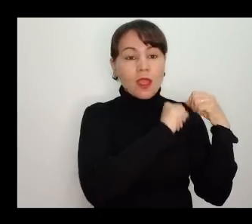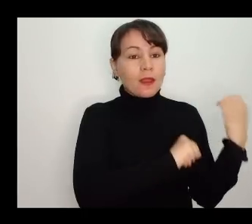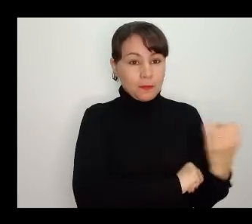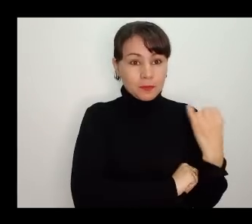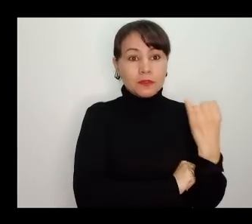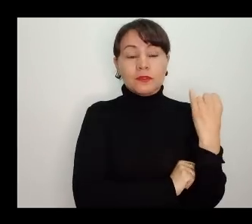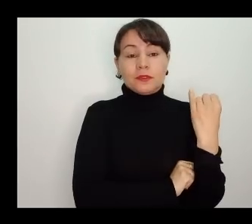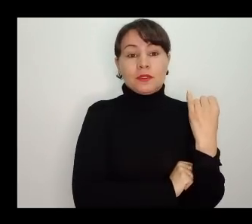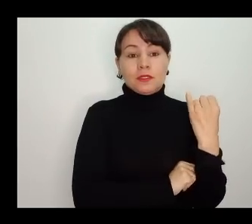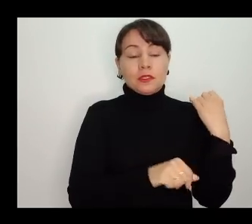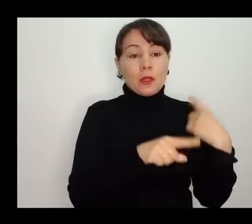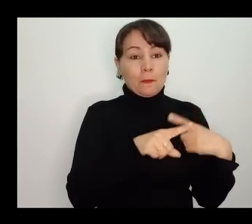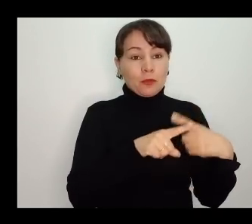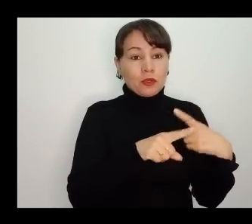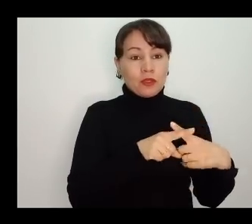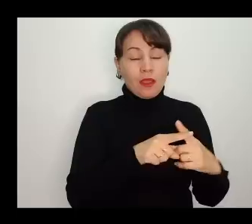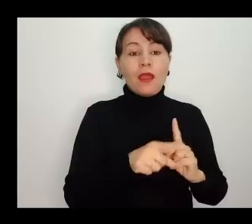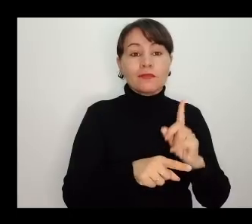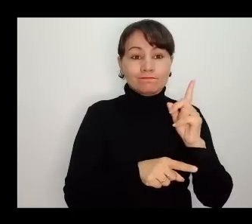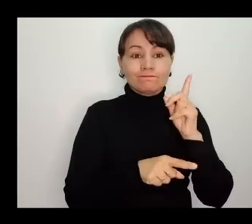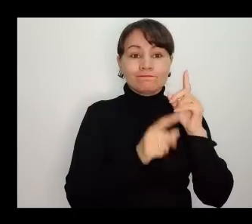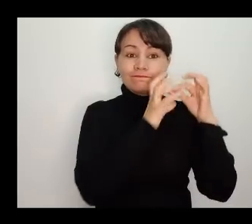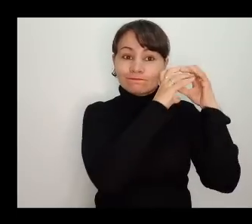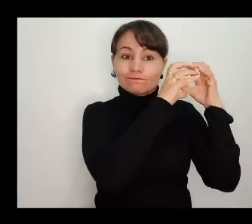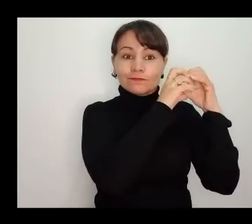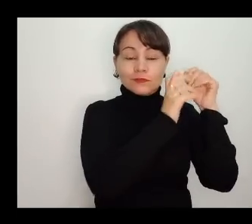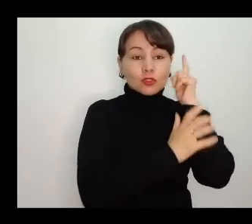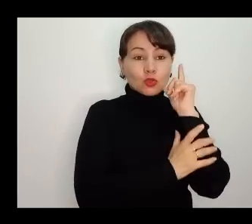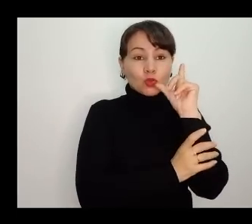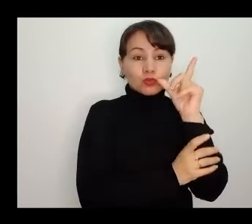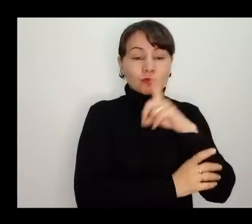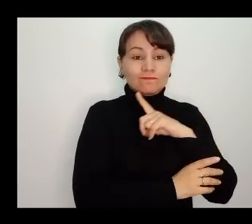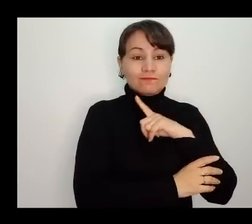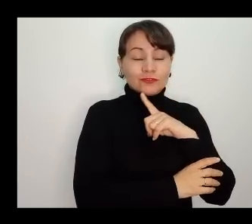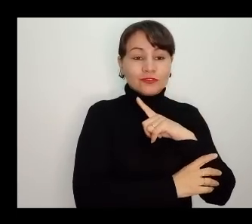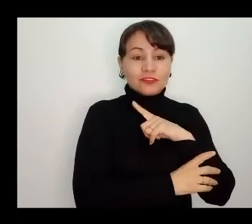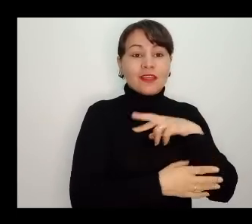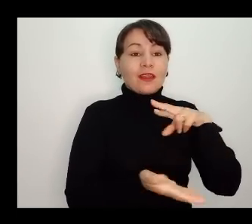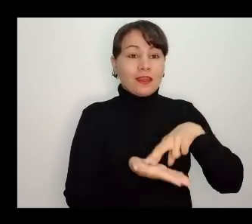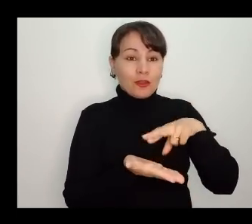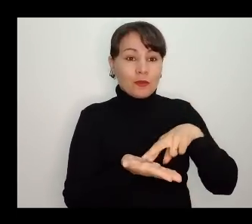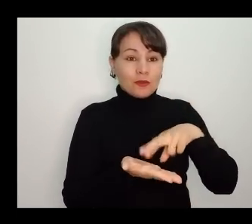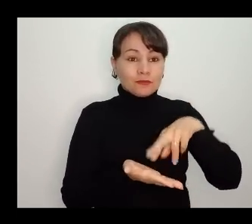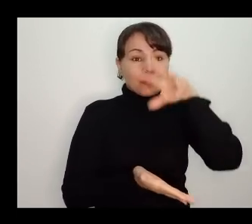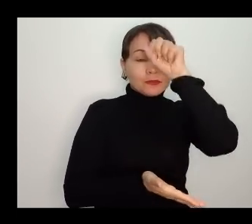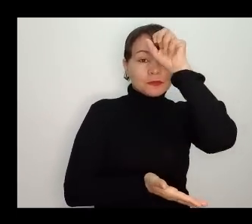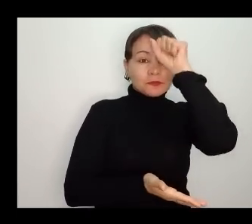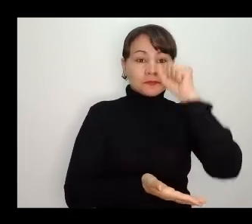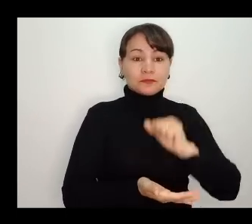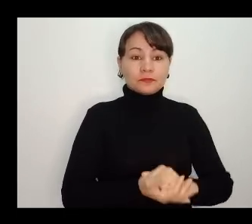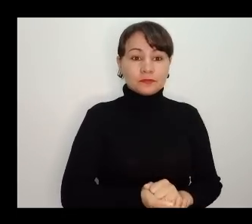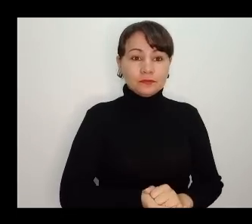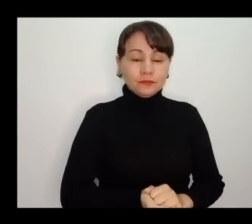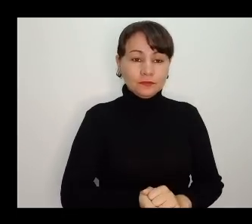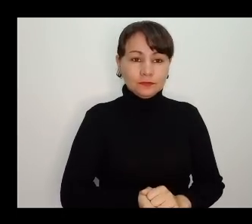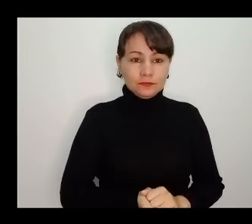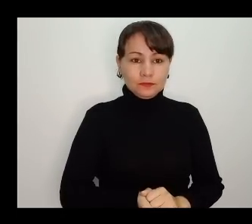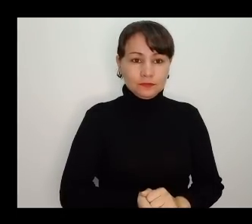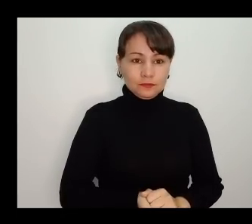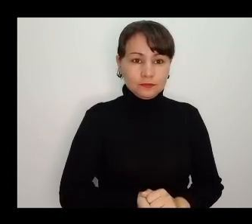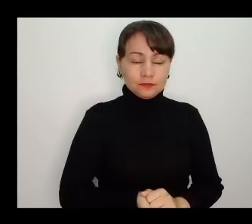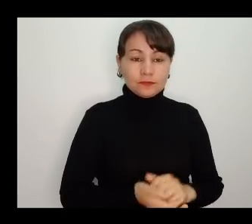ela é extremamente importante, porque é dela que nós conseguimos ter realmente o aprendizado.